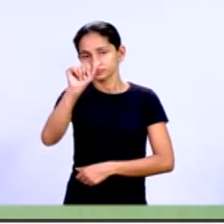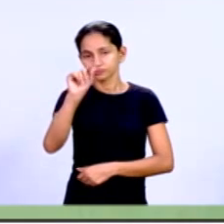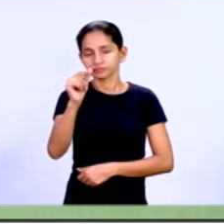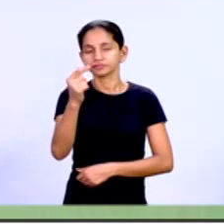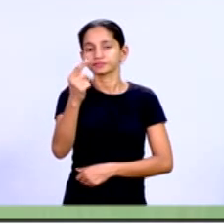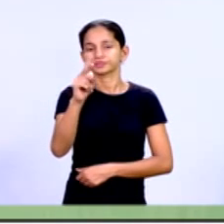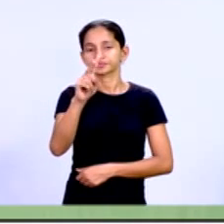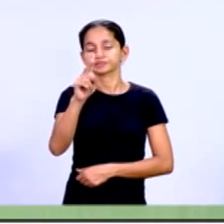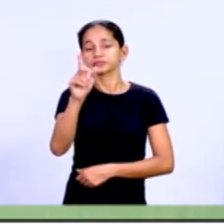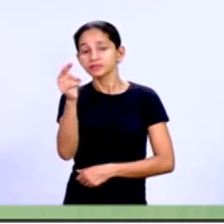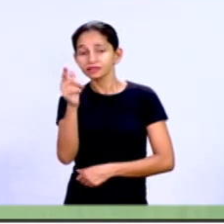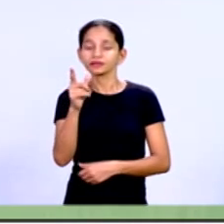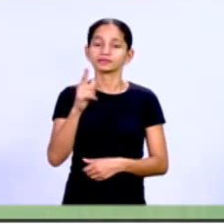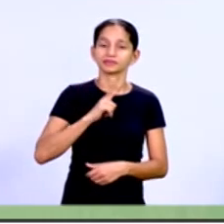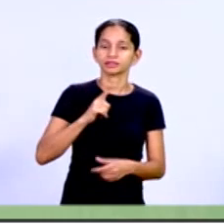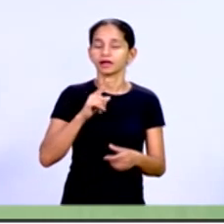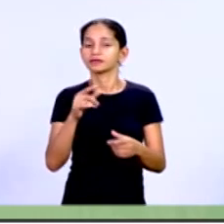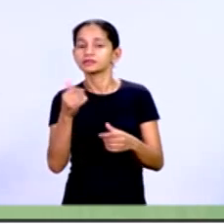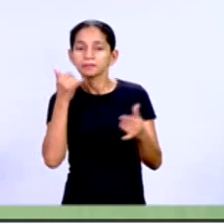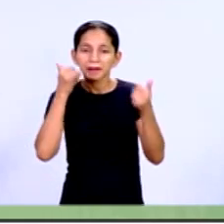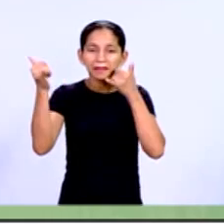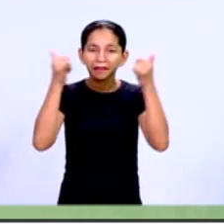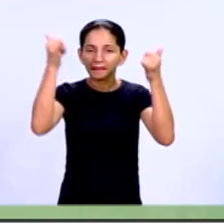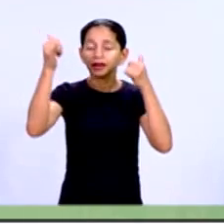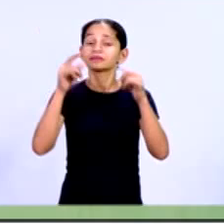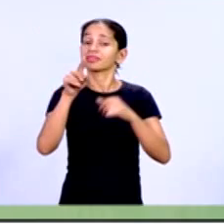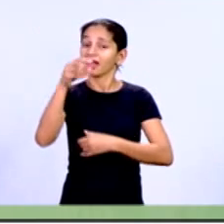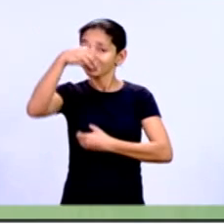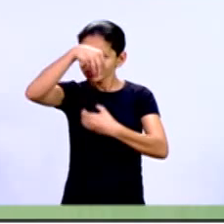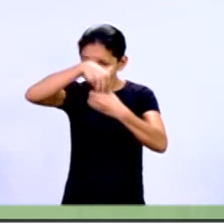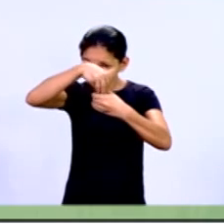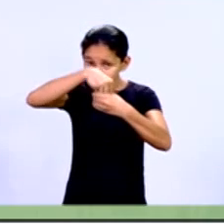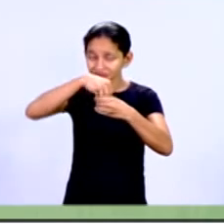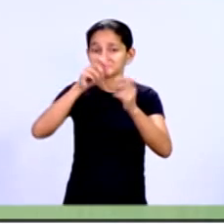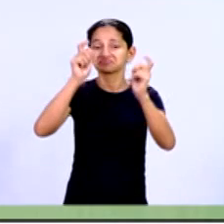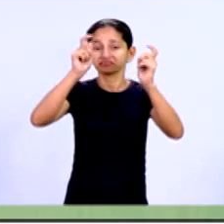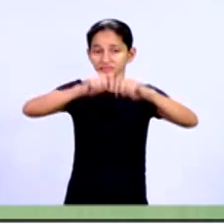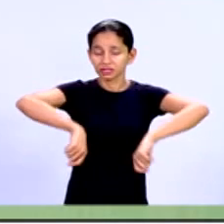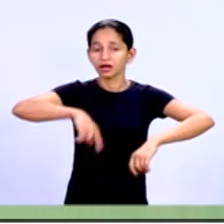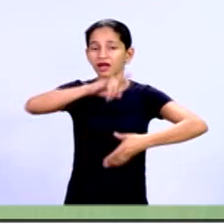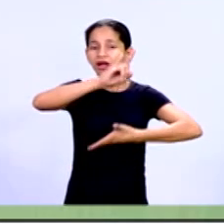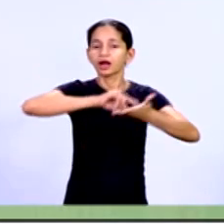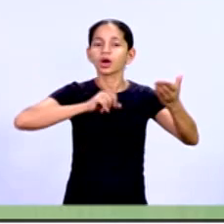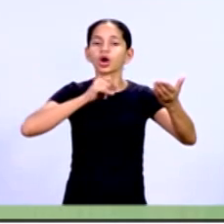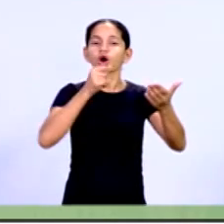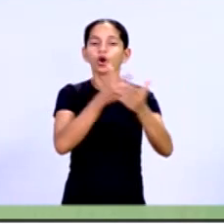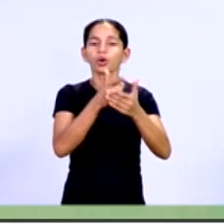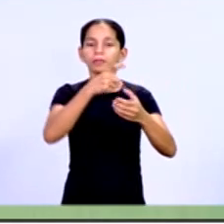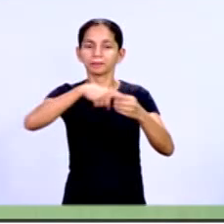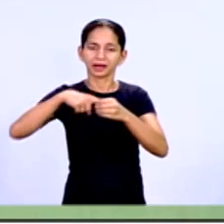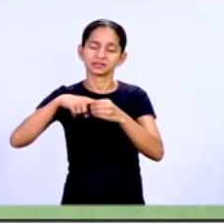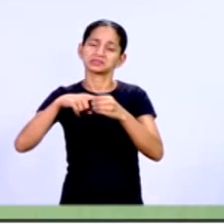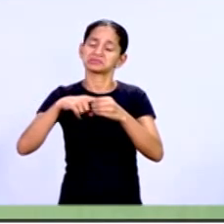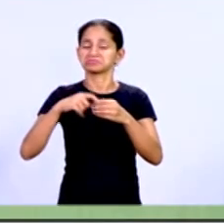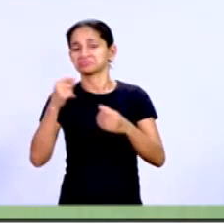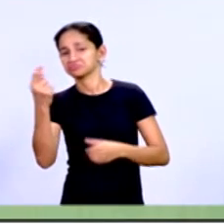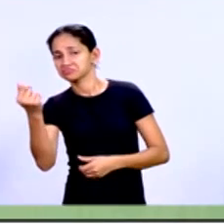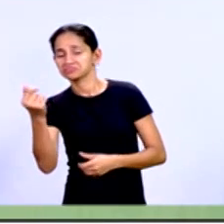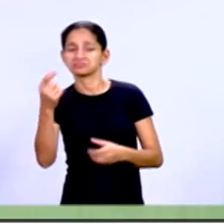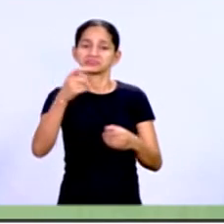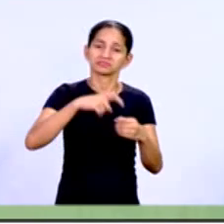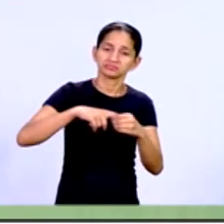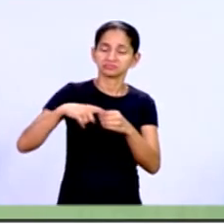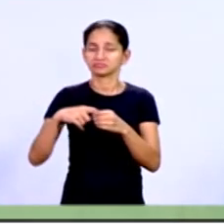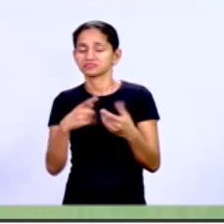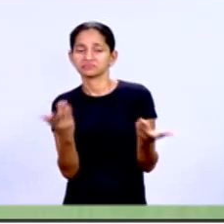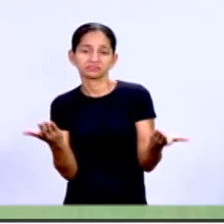finalidade, em última instância, consiste em propiciar liquidez aos títulos emitidos pelas empresas, que são as